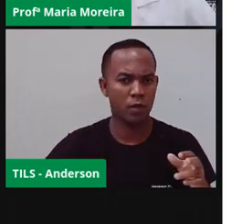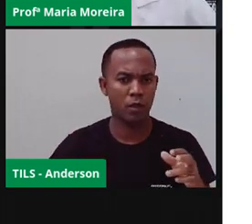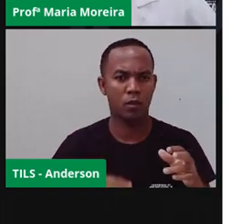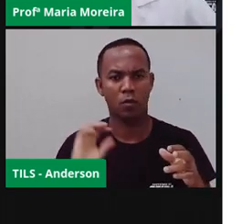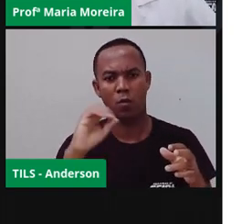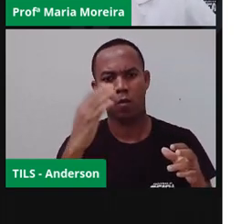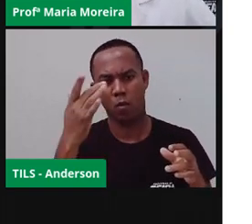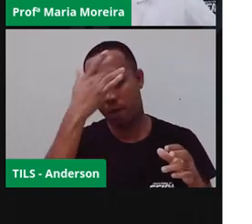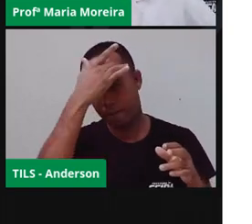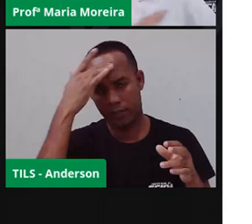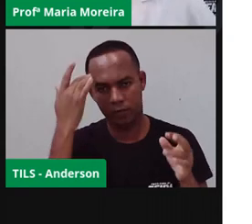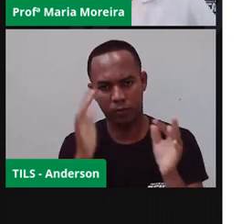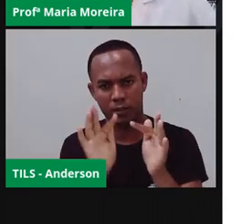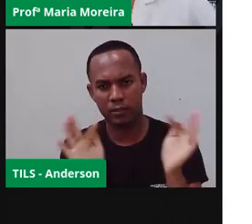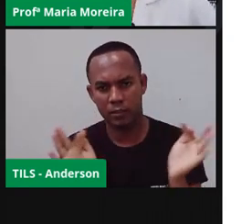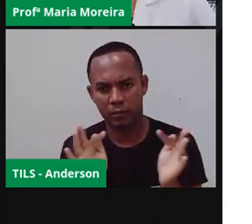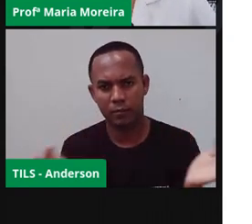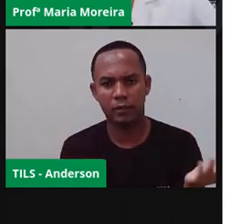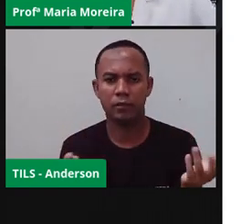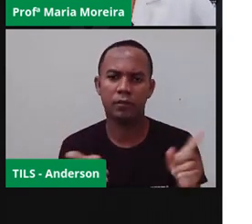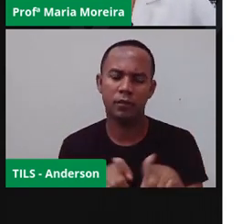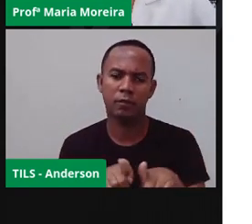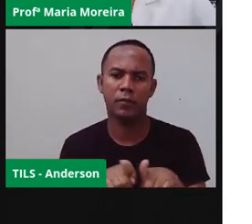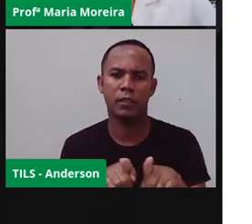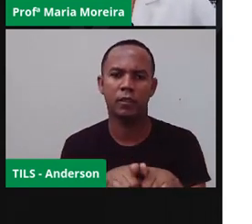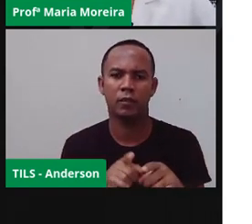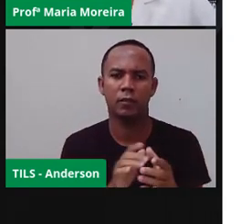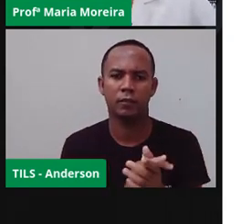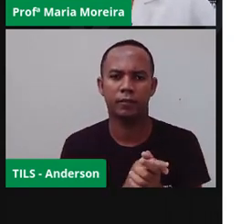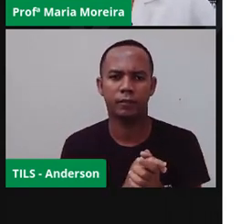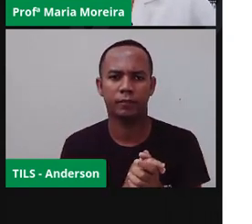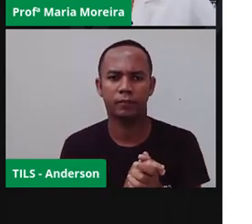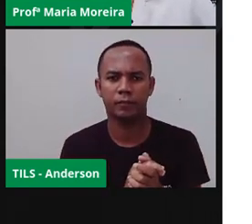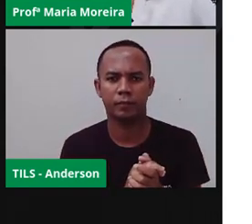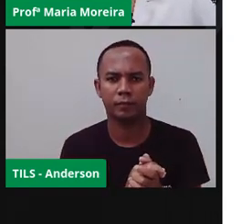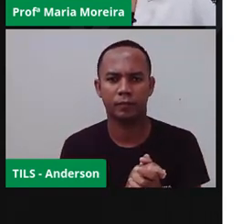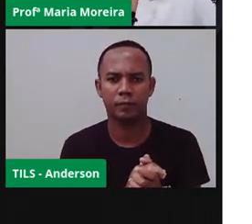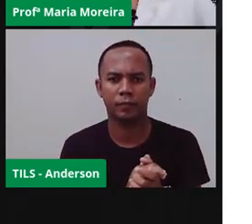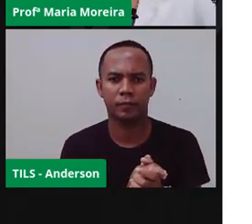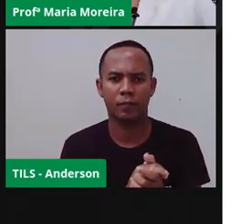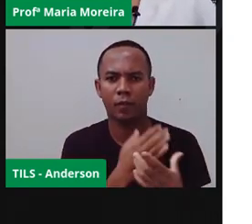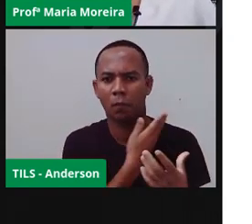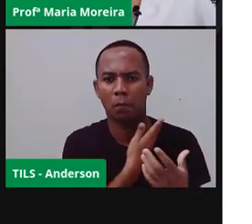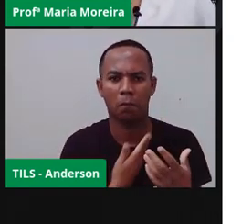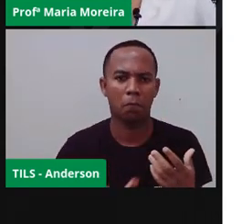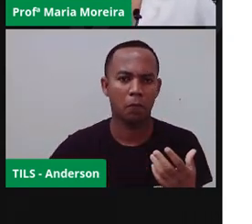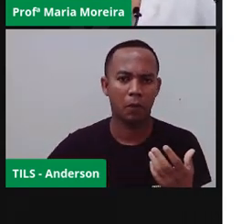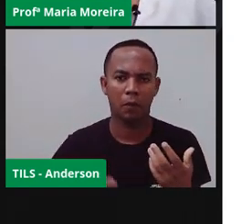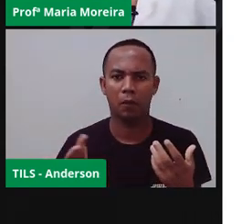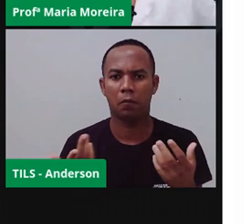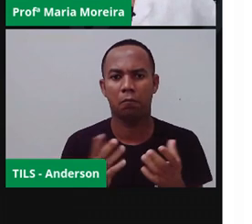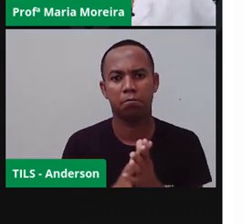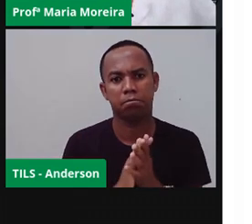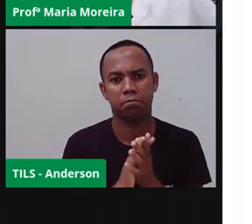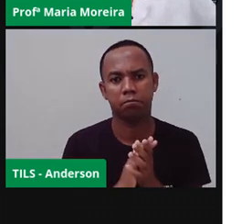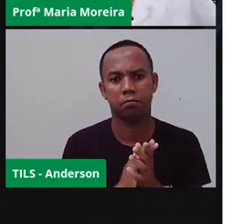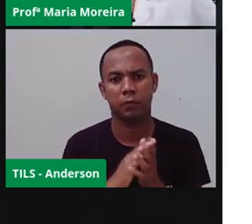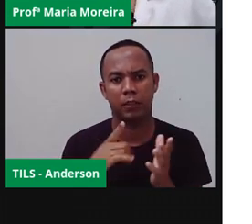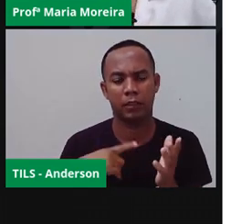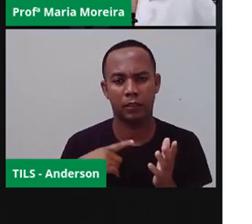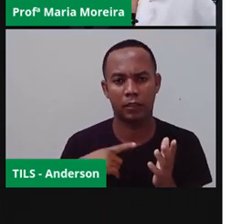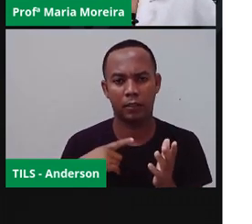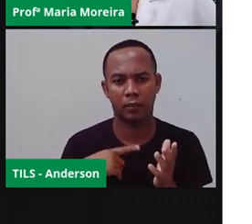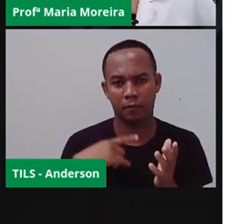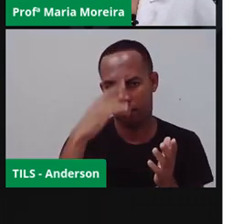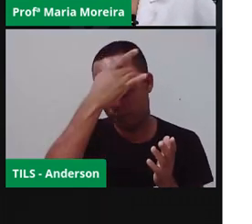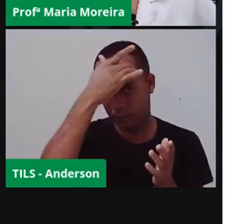Mas perceba que a PROC não trouxe nenhuma charge com personalidade pública, né? Então, tem personagem.